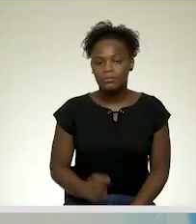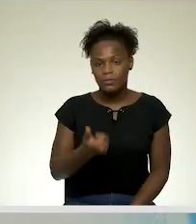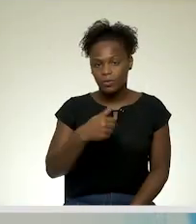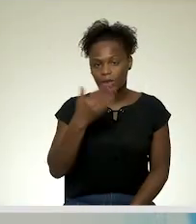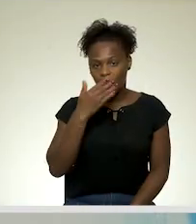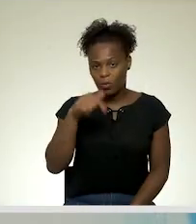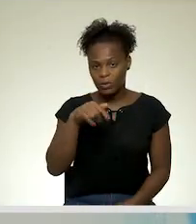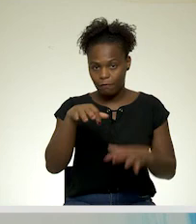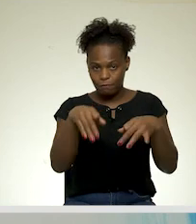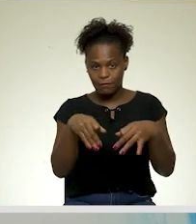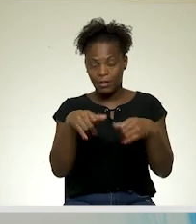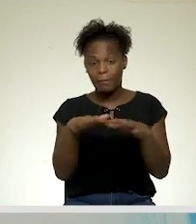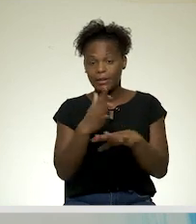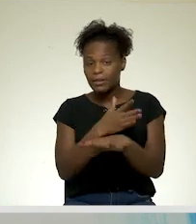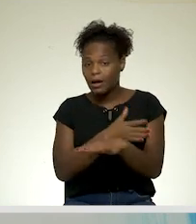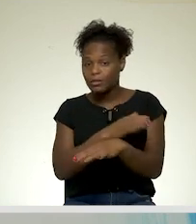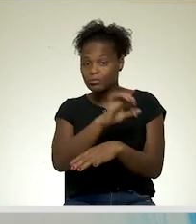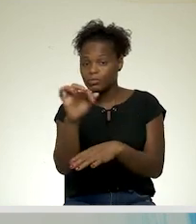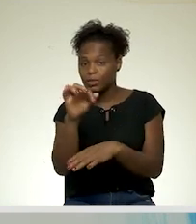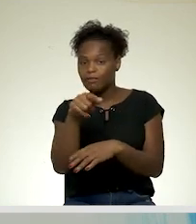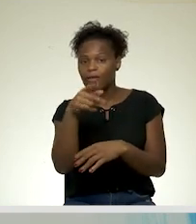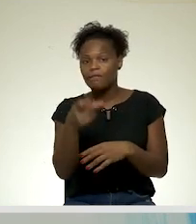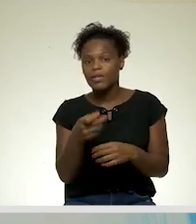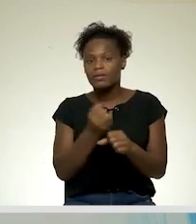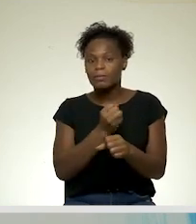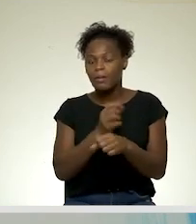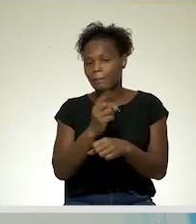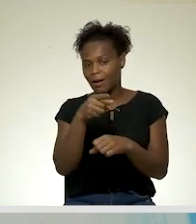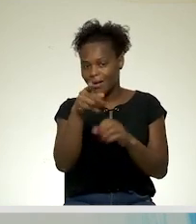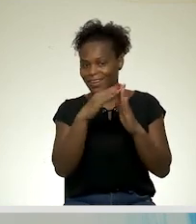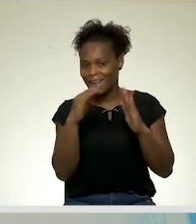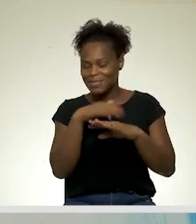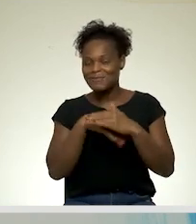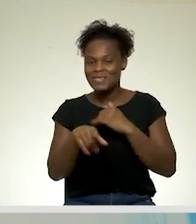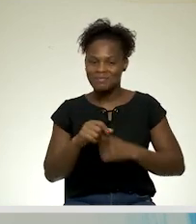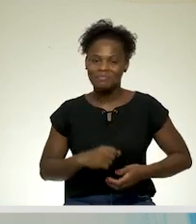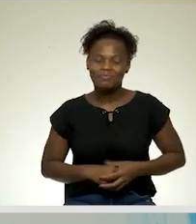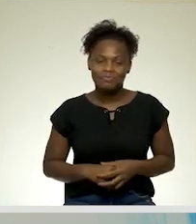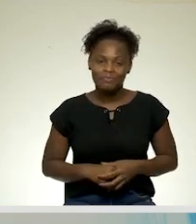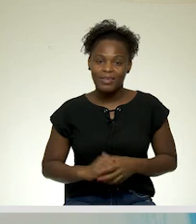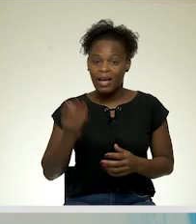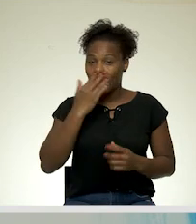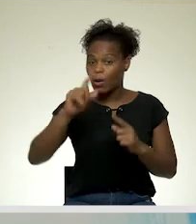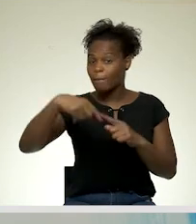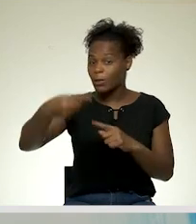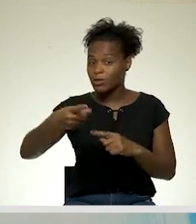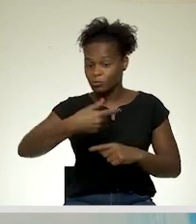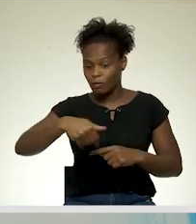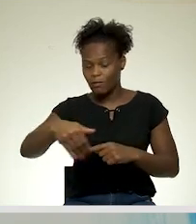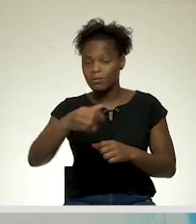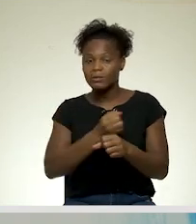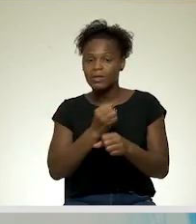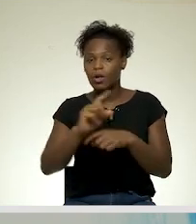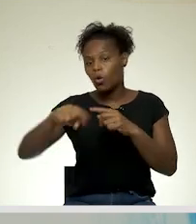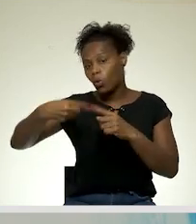Terminamos a aula de hoje, mas antes vocês vão ficar com um trabalho que é para fazer lá em casa. Na próxima aula nós vamos trabalhar